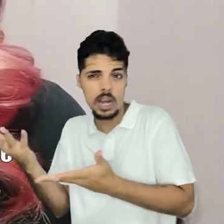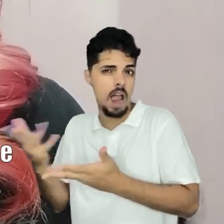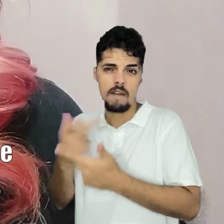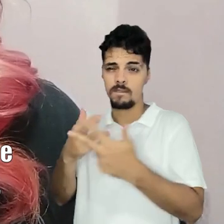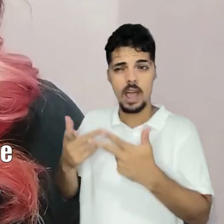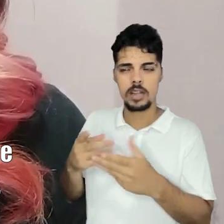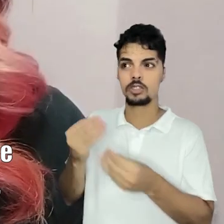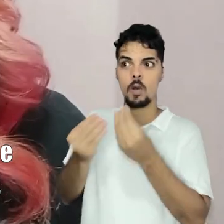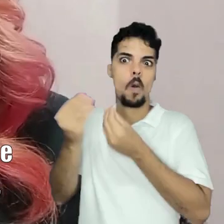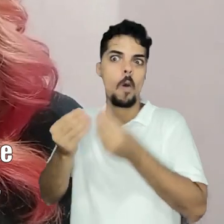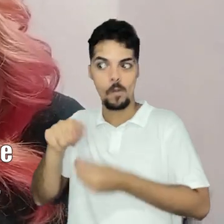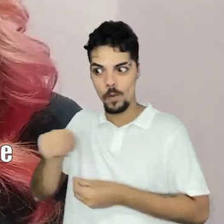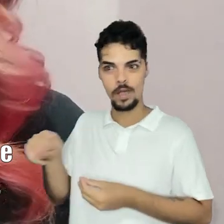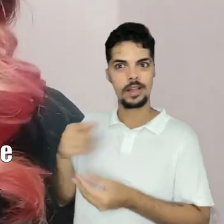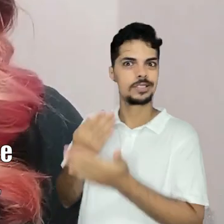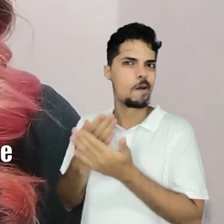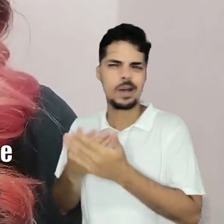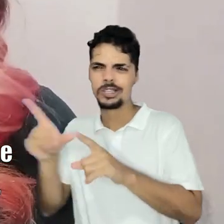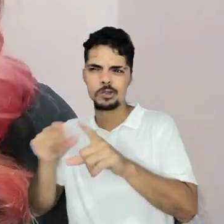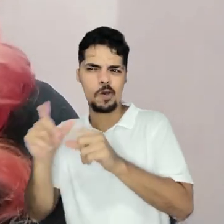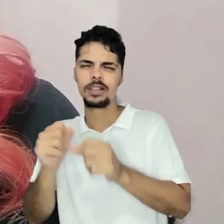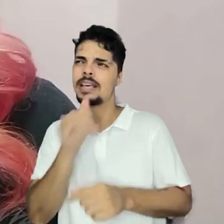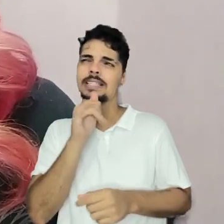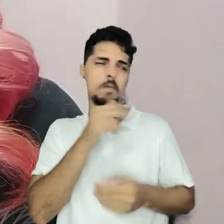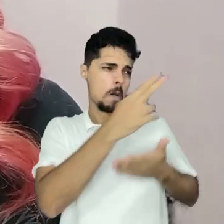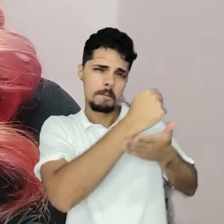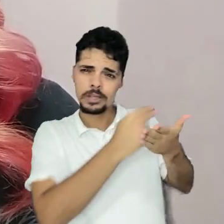trap, desenhos, grafites, poemas,